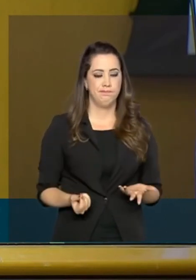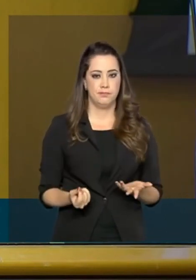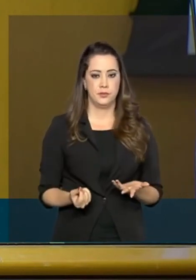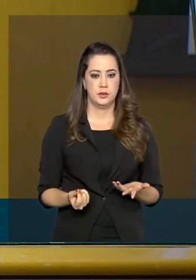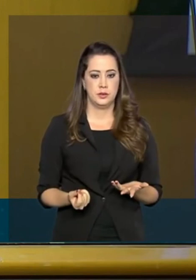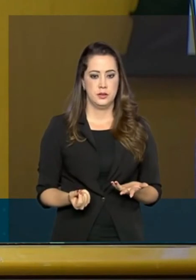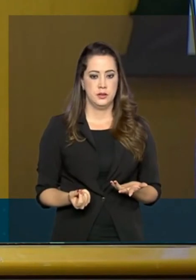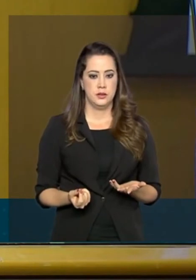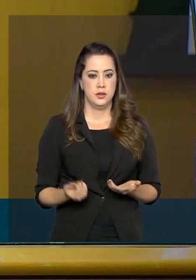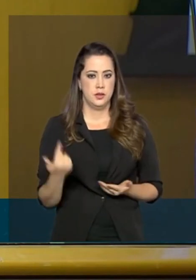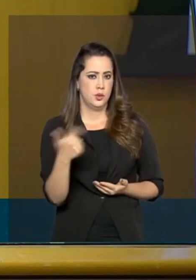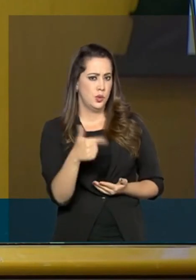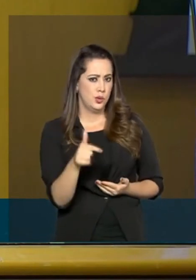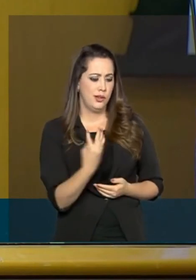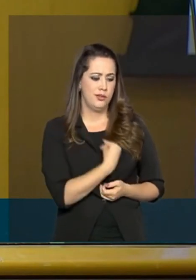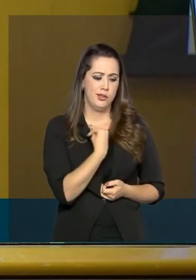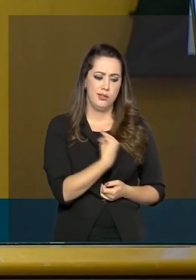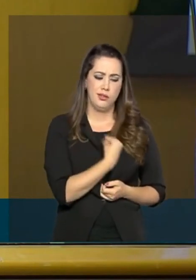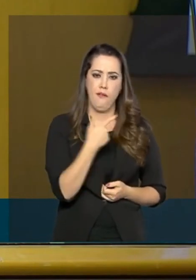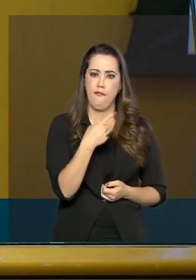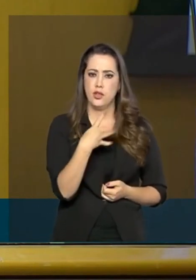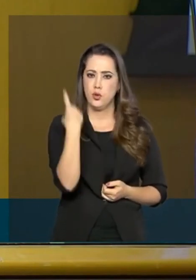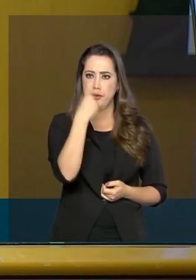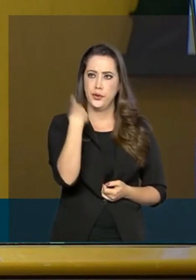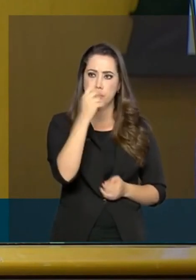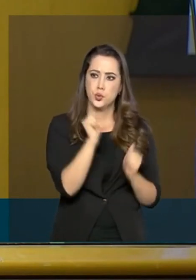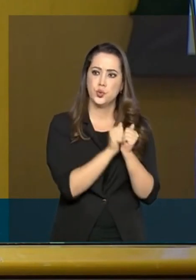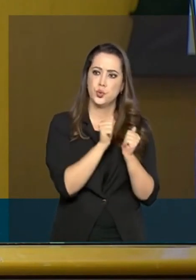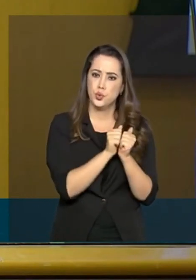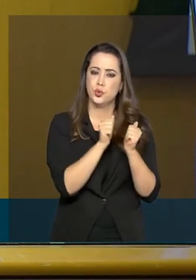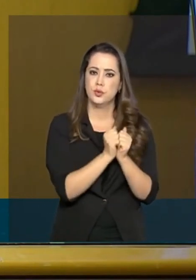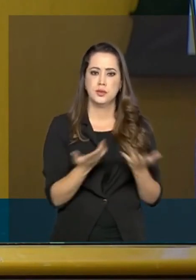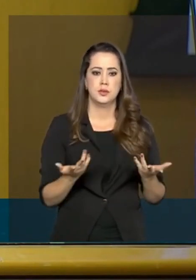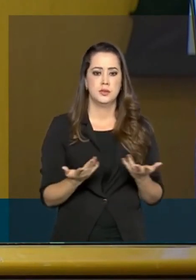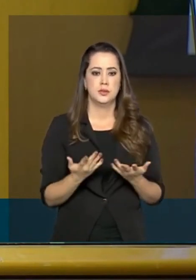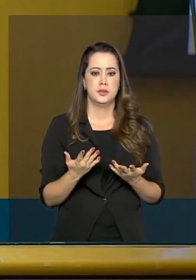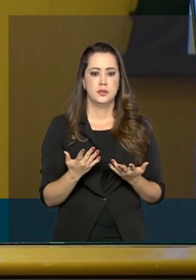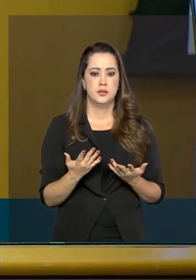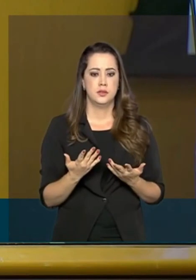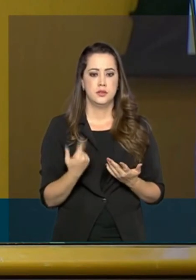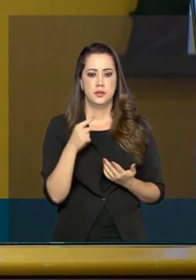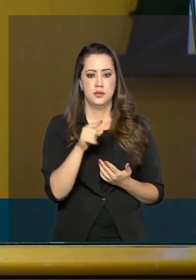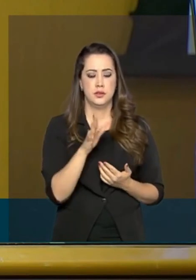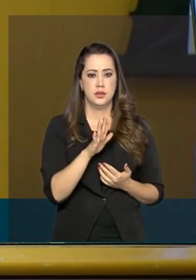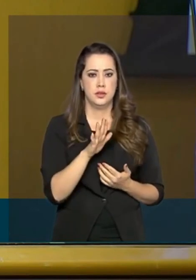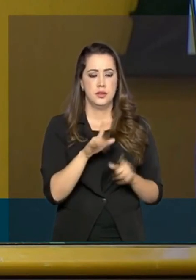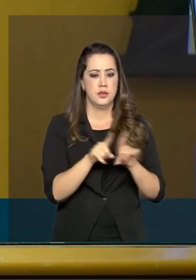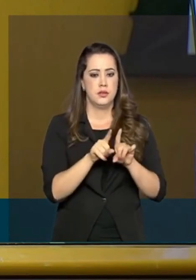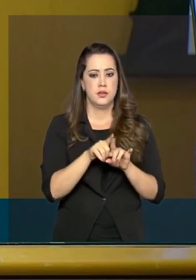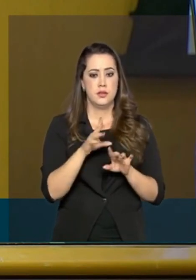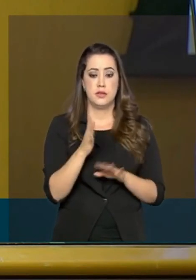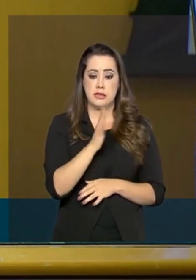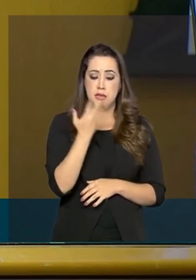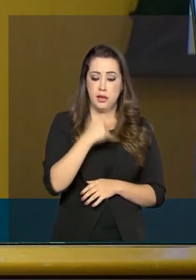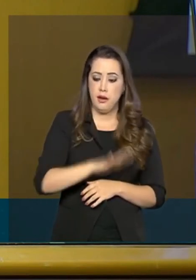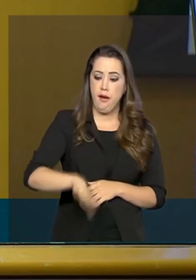sem ter aquele costume daquela vivência de 24 horas dentro de casa, meninos dentro de uma casa para dividir um computador